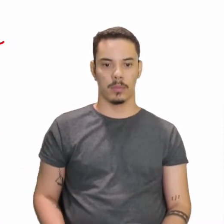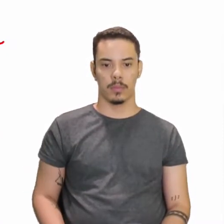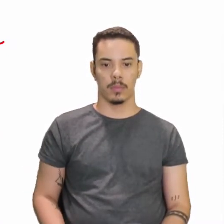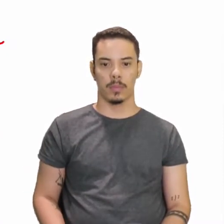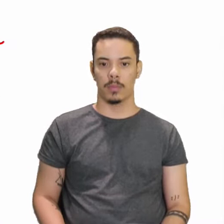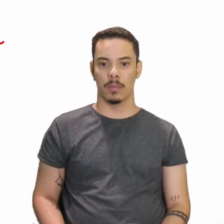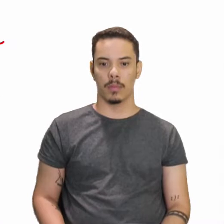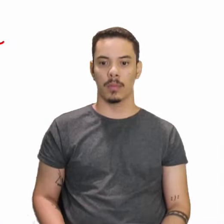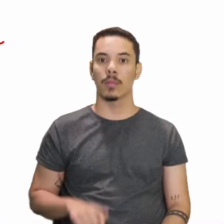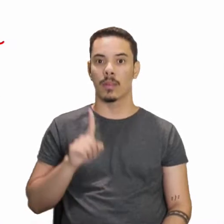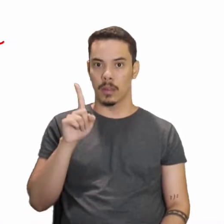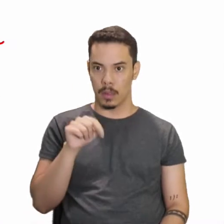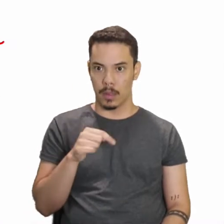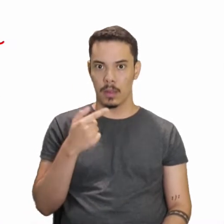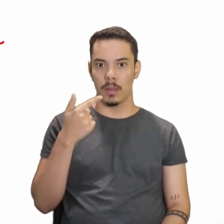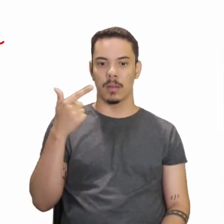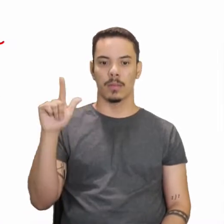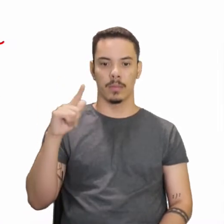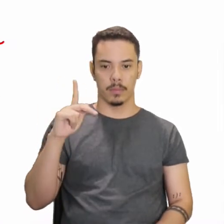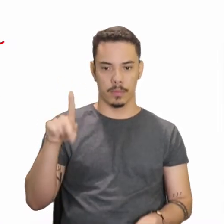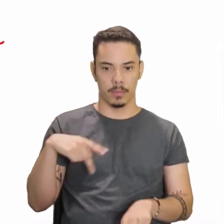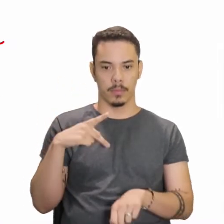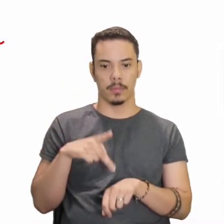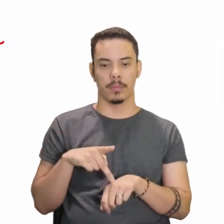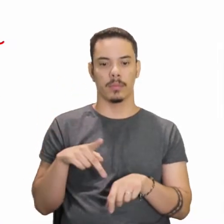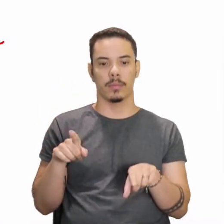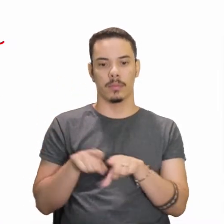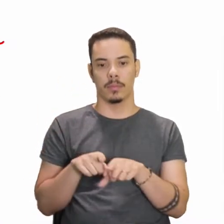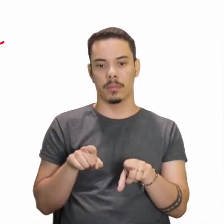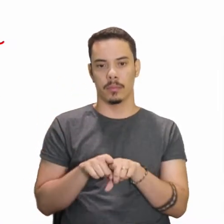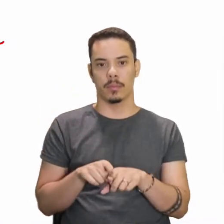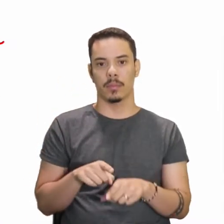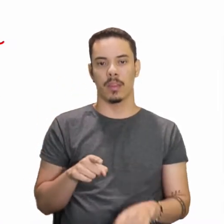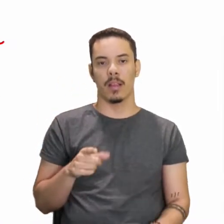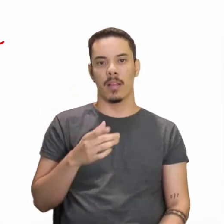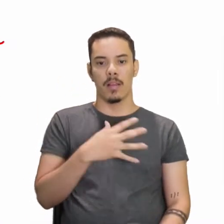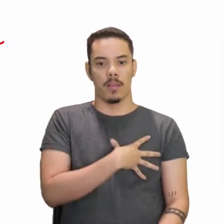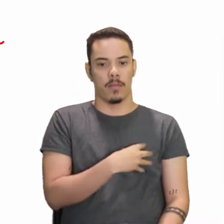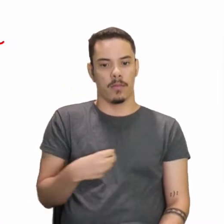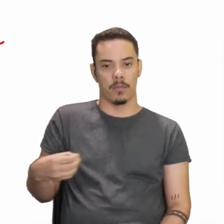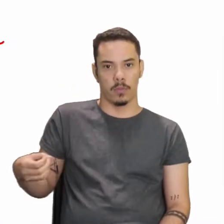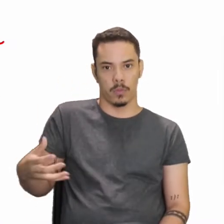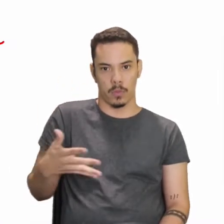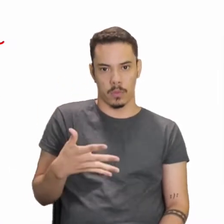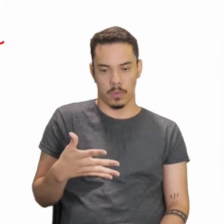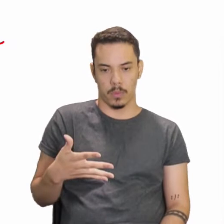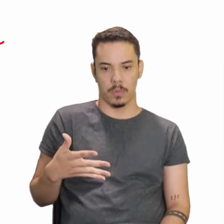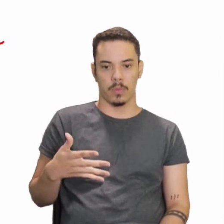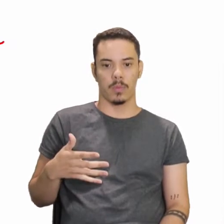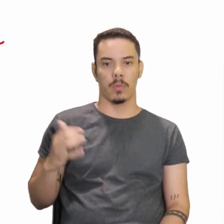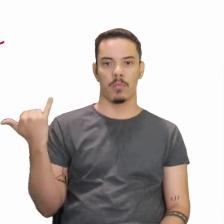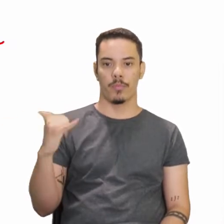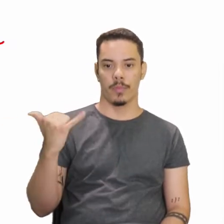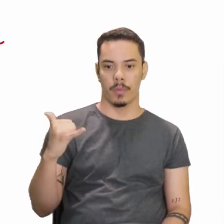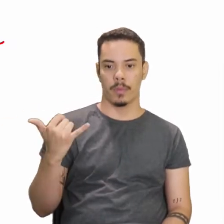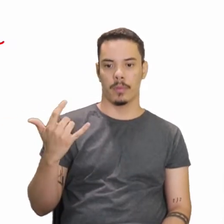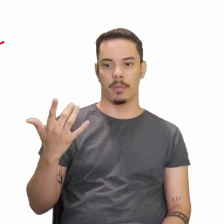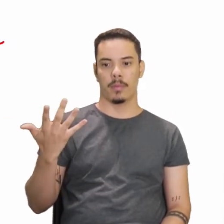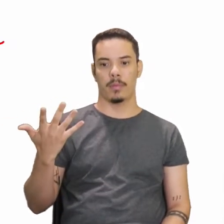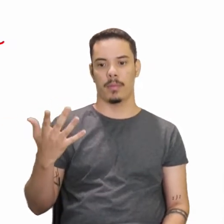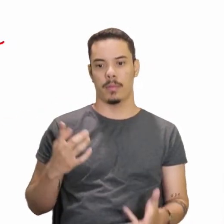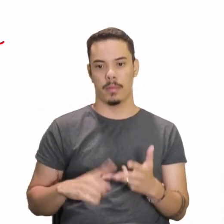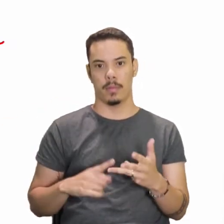que é angolano. A palavra como, por exemplo, caçula, vem daí, do quimbundo. Moleque,